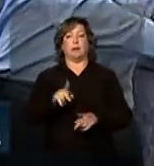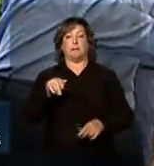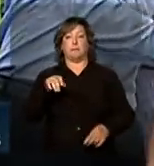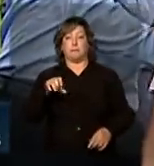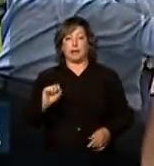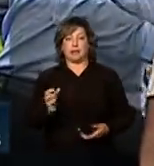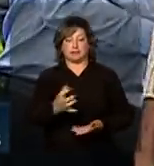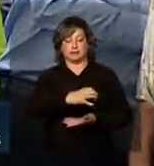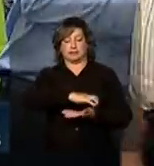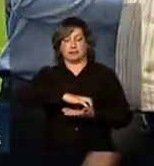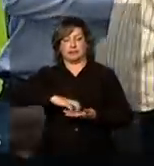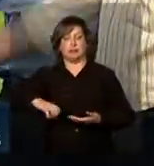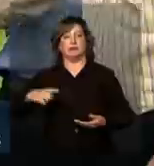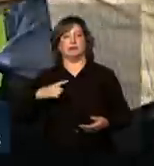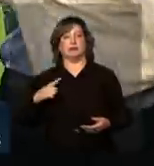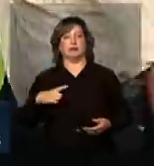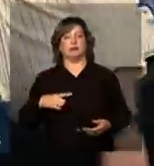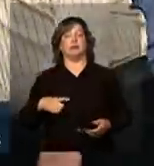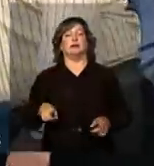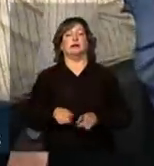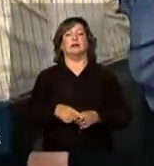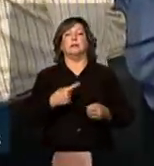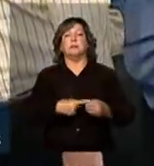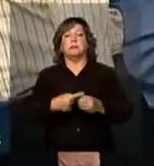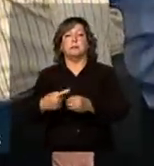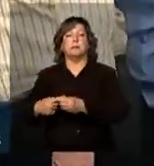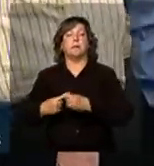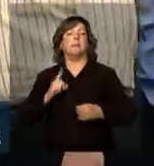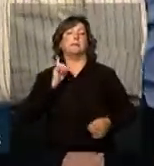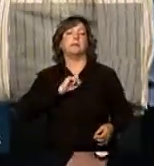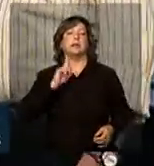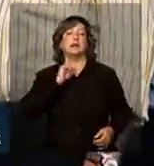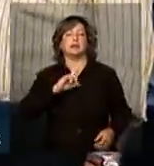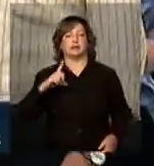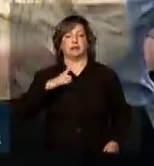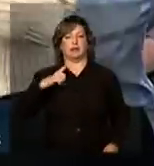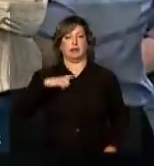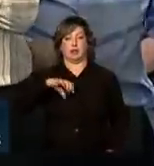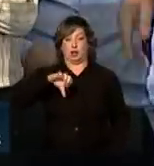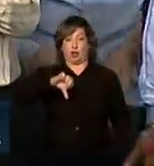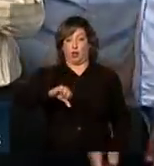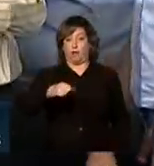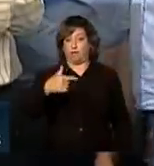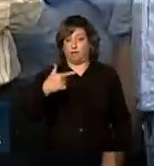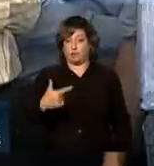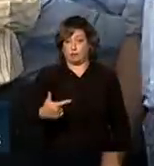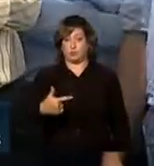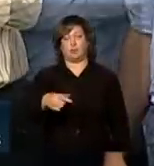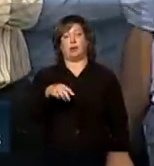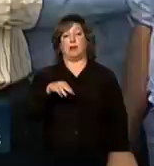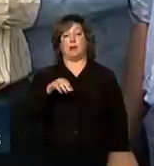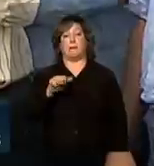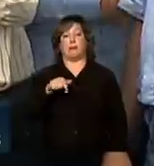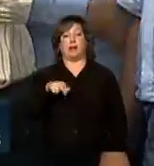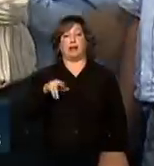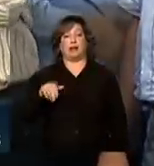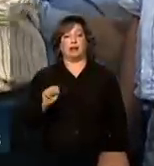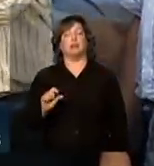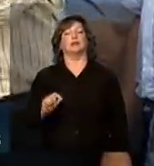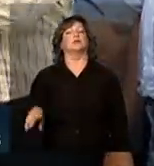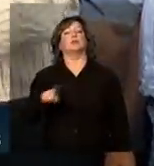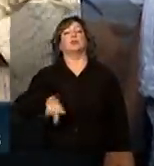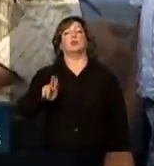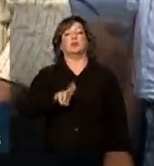para pequenos municípios de Minas Gerais São 90 e duas máquinas que vão ser utilizadas